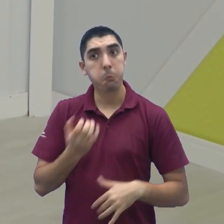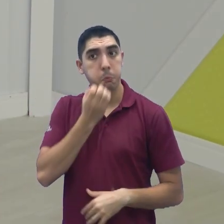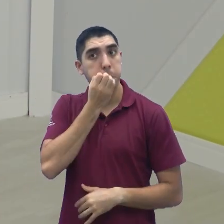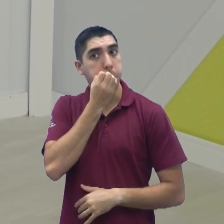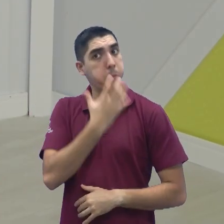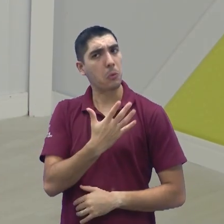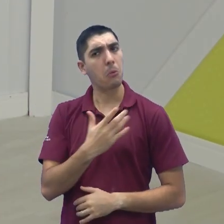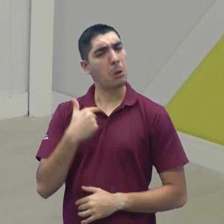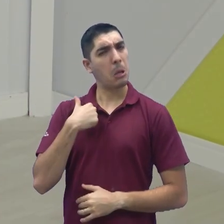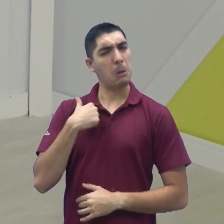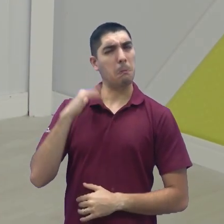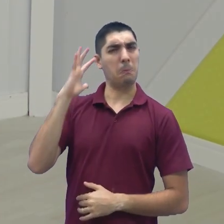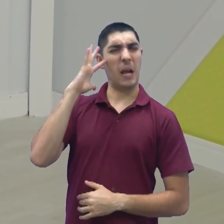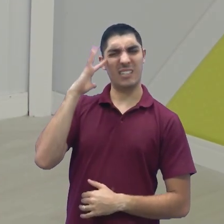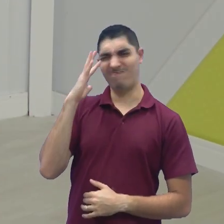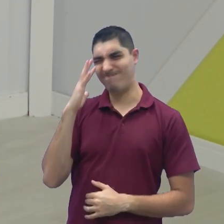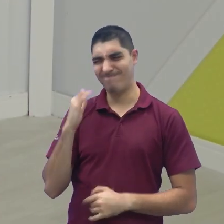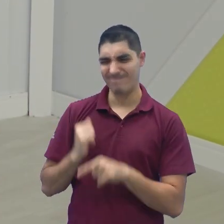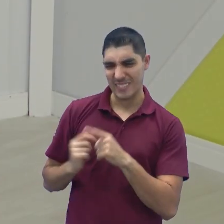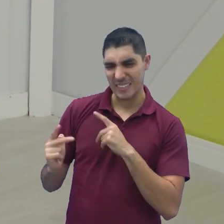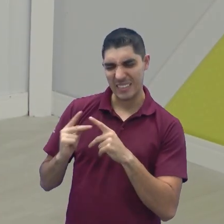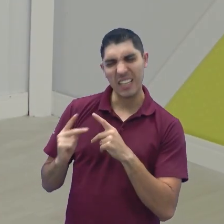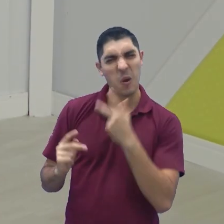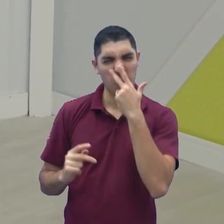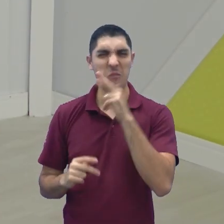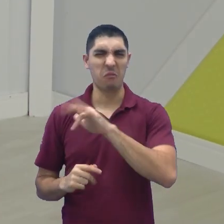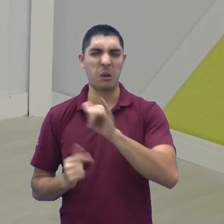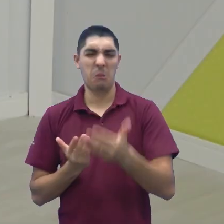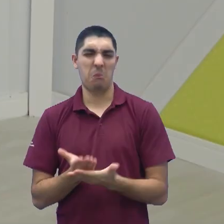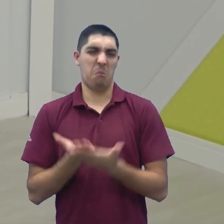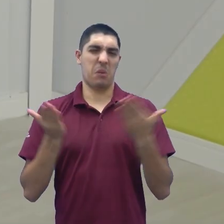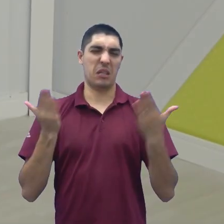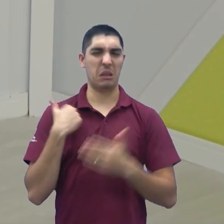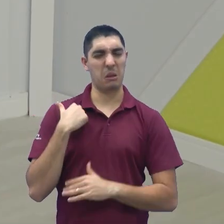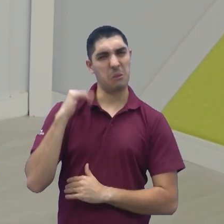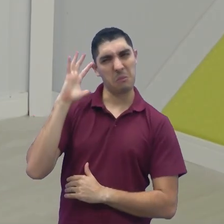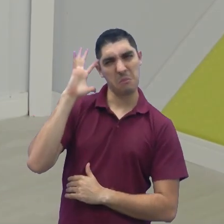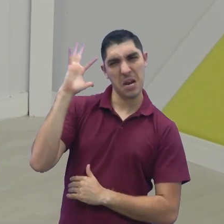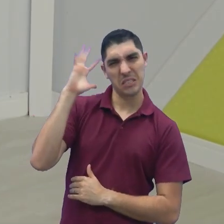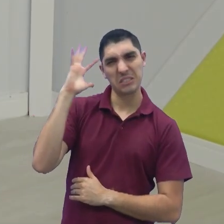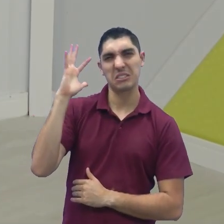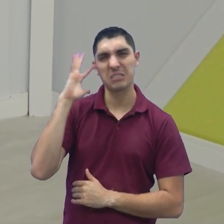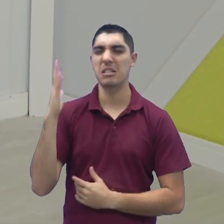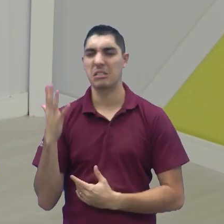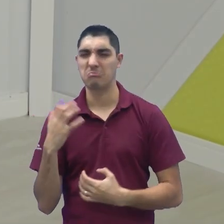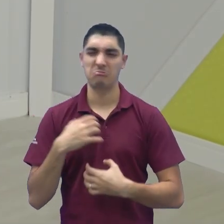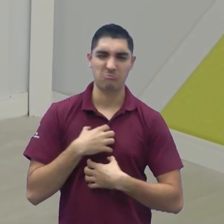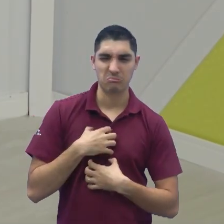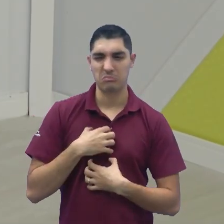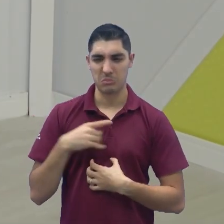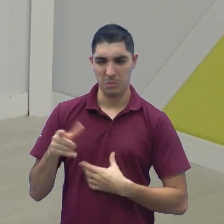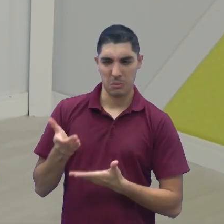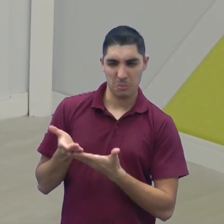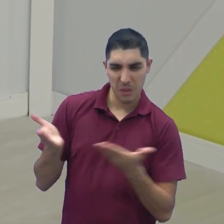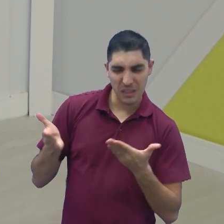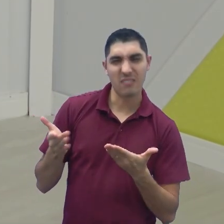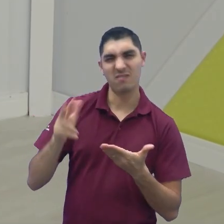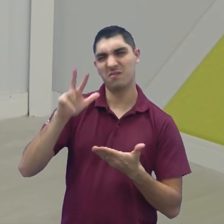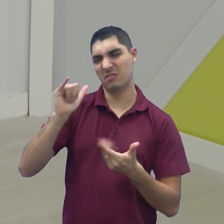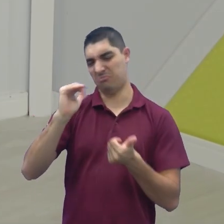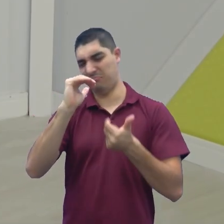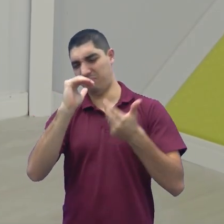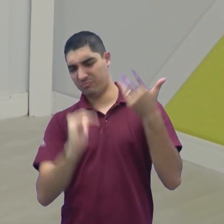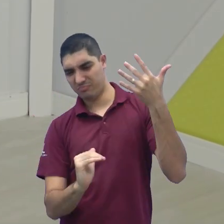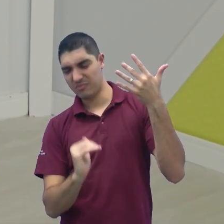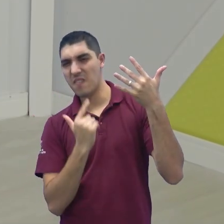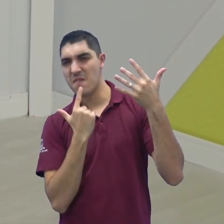confesso que eu estava meio ressabiado aí com esse São José, a possibilidade, inclusive, se acontecesse uma derrota, de voltar para a zona de rebaixamento era muito